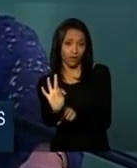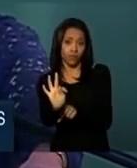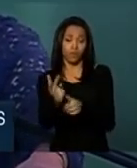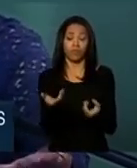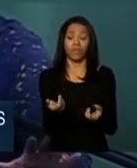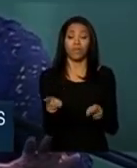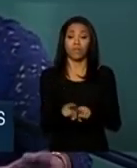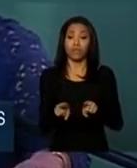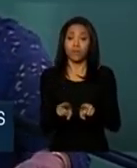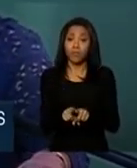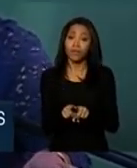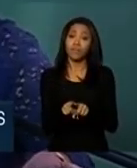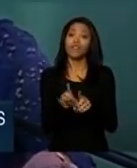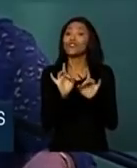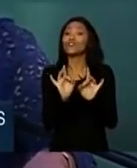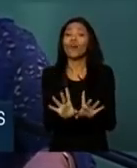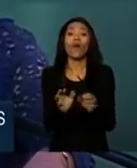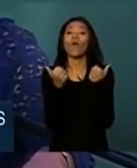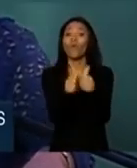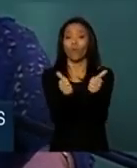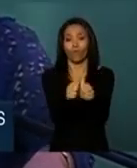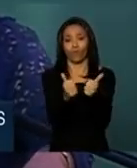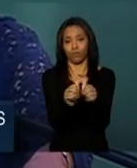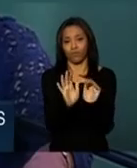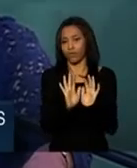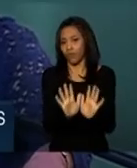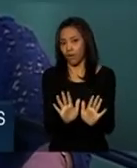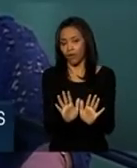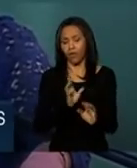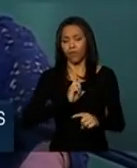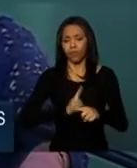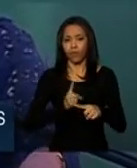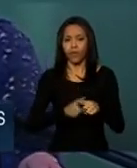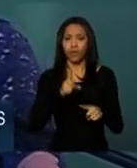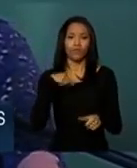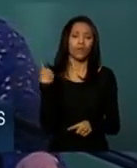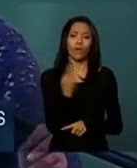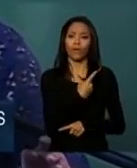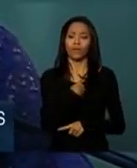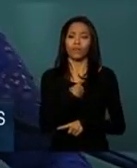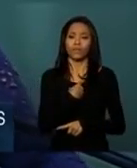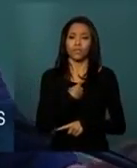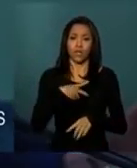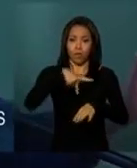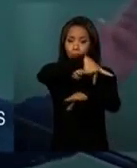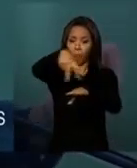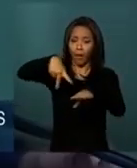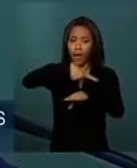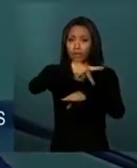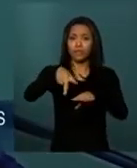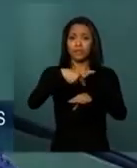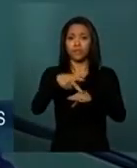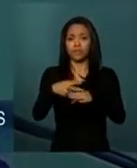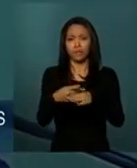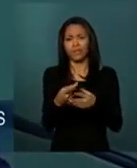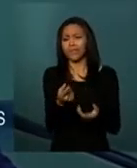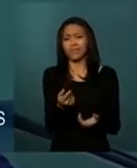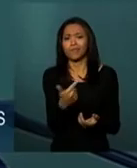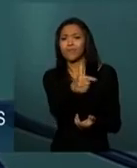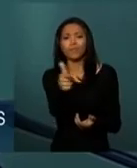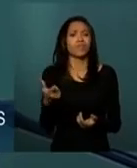trilhos, e tem de se contentar só com ônibus, porque nós não somos um país que tem renda